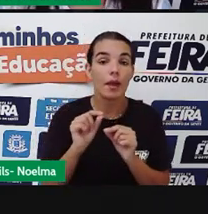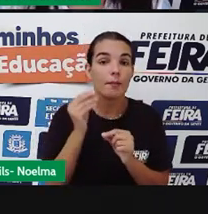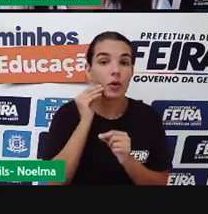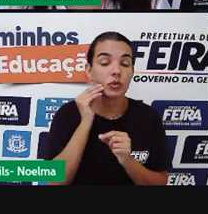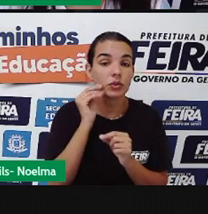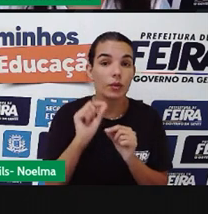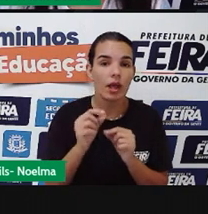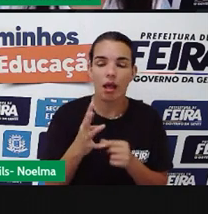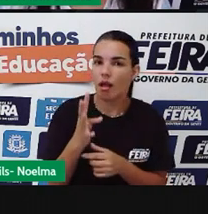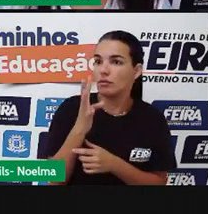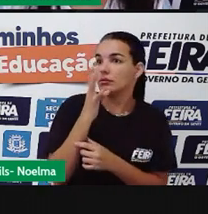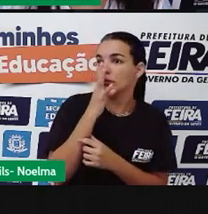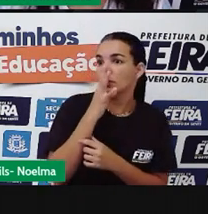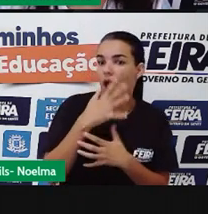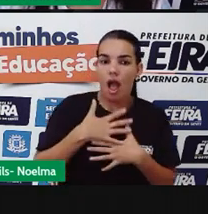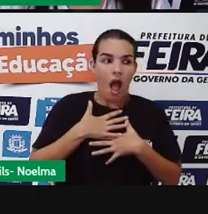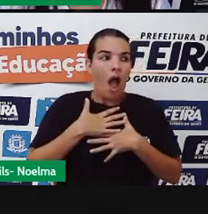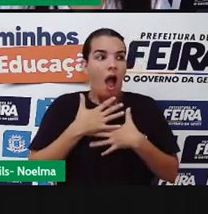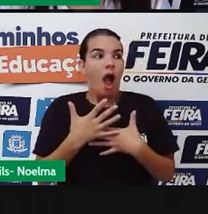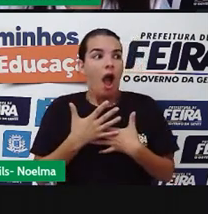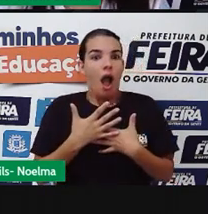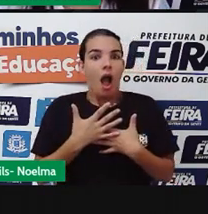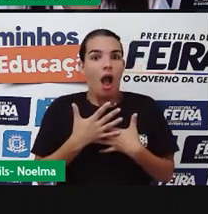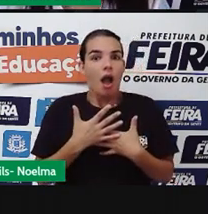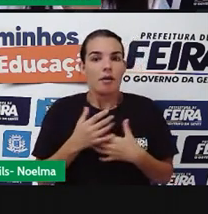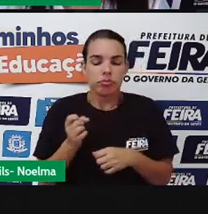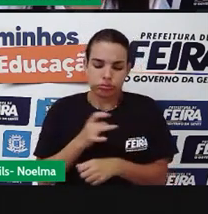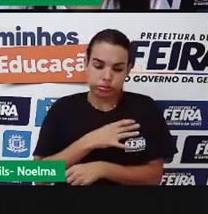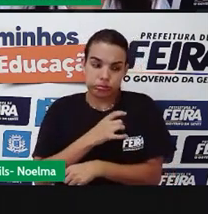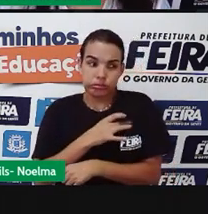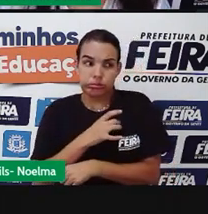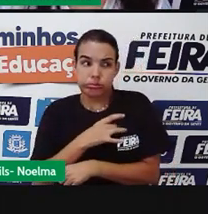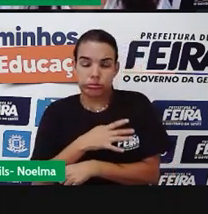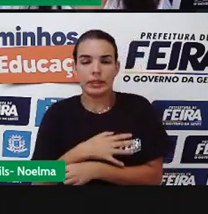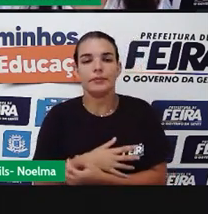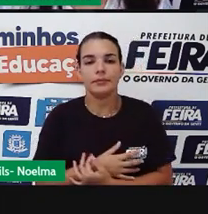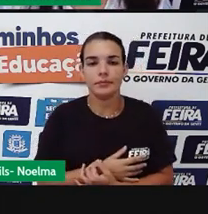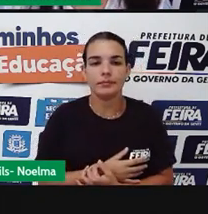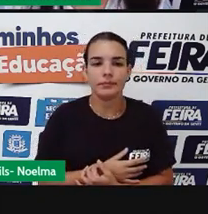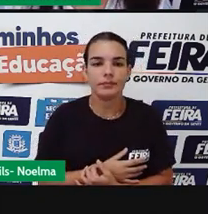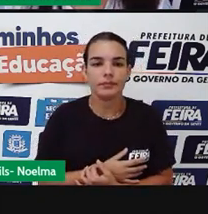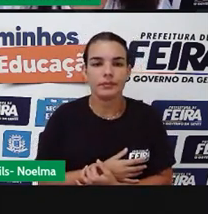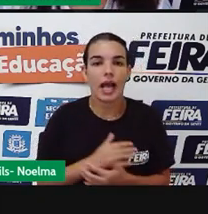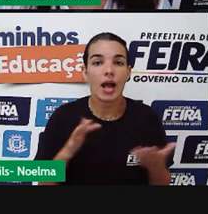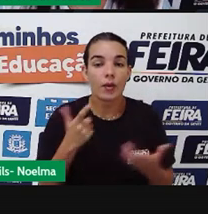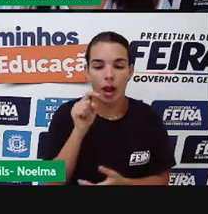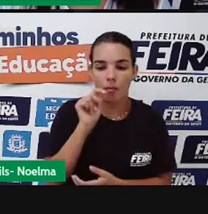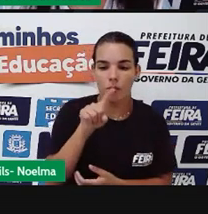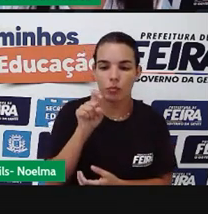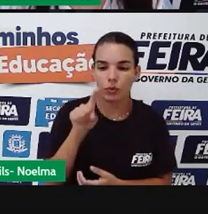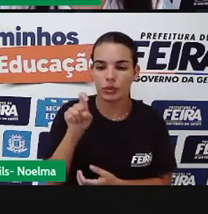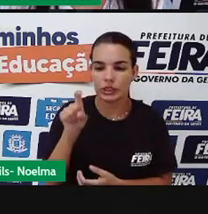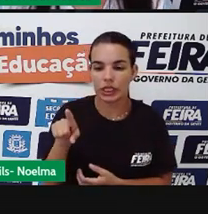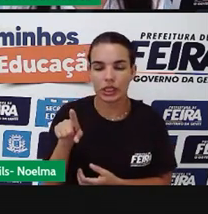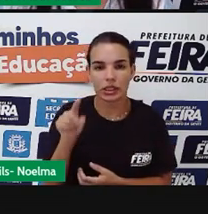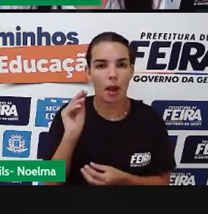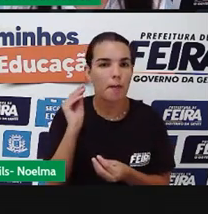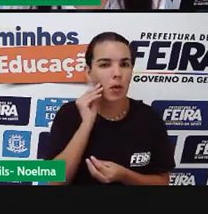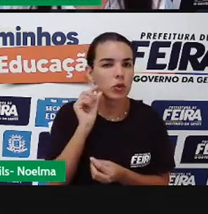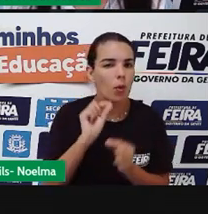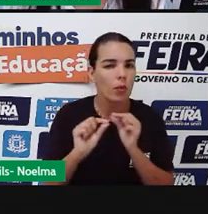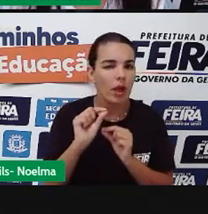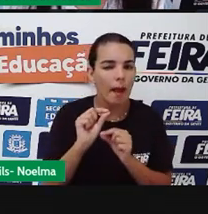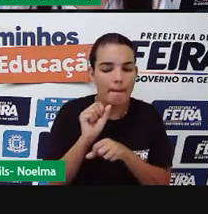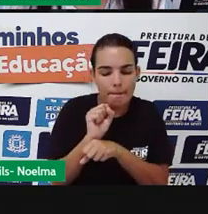indica admiração, espanto, susto, medo. As reticências, que indica